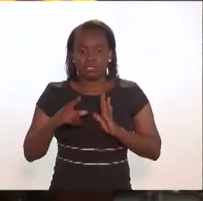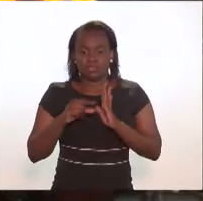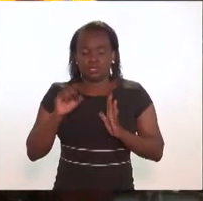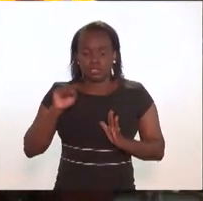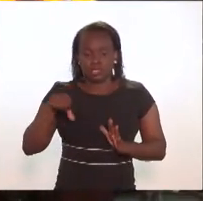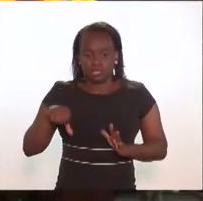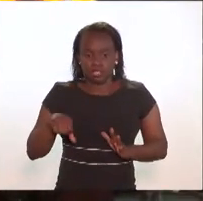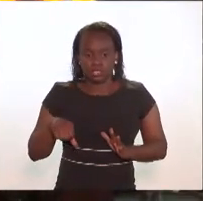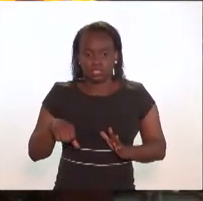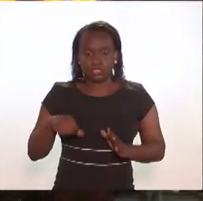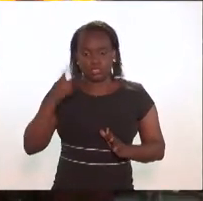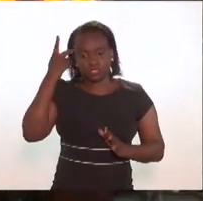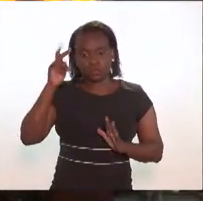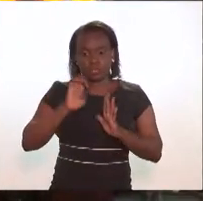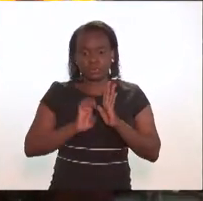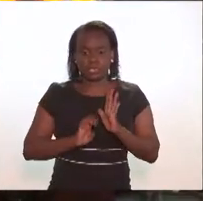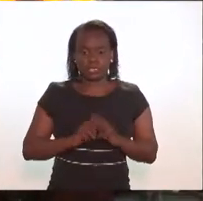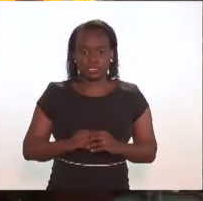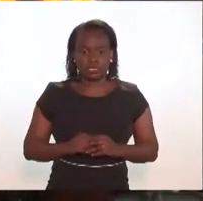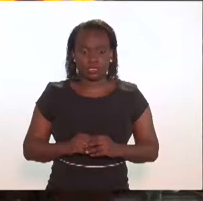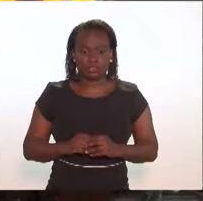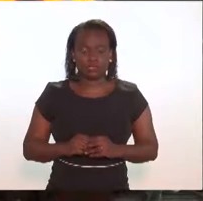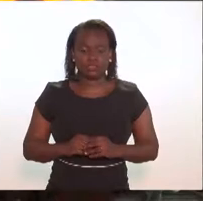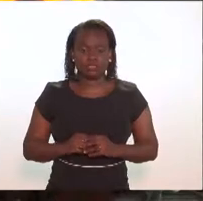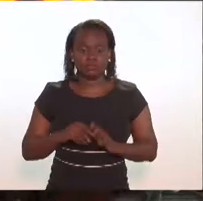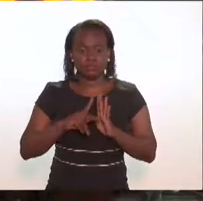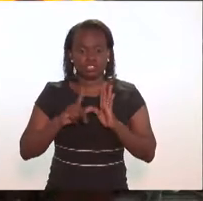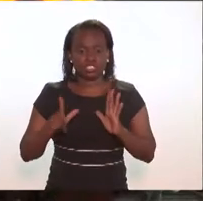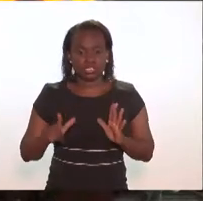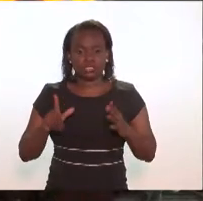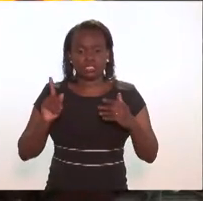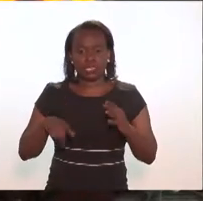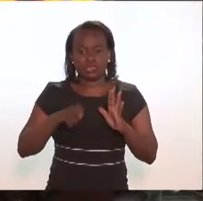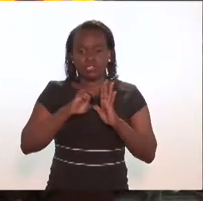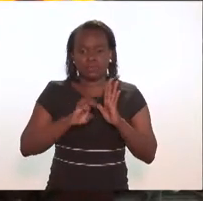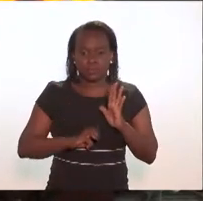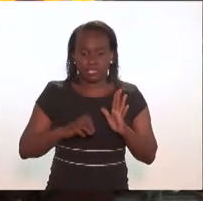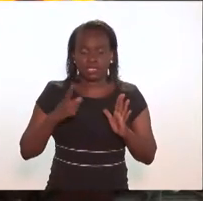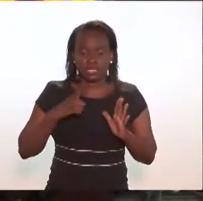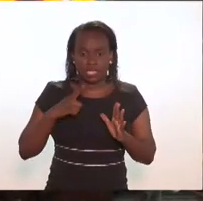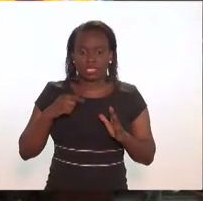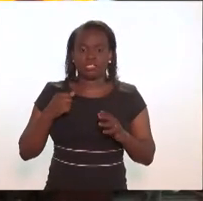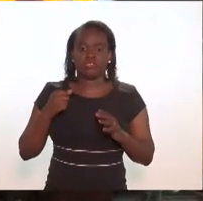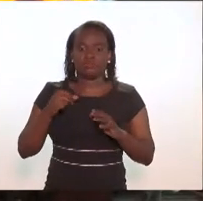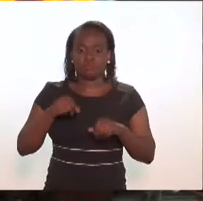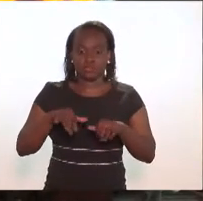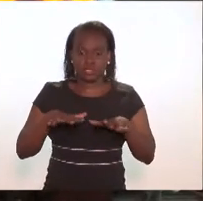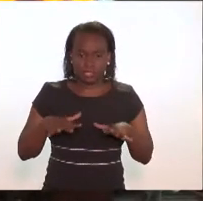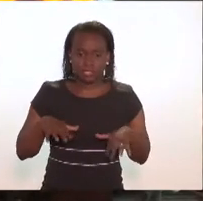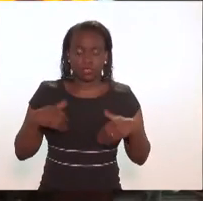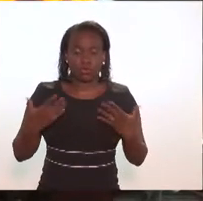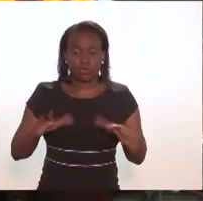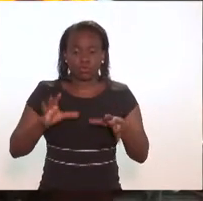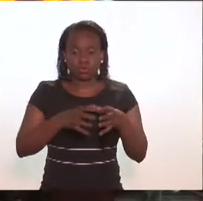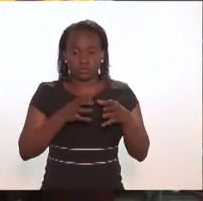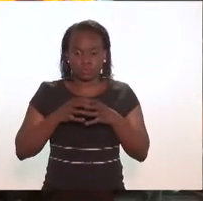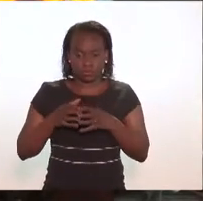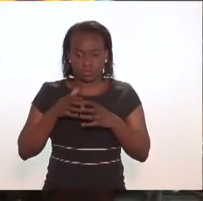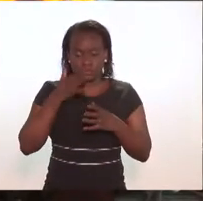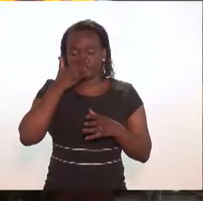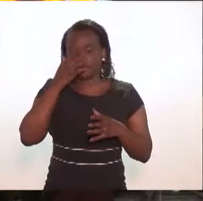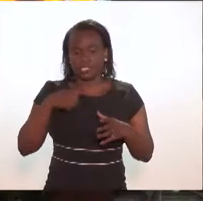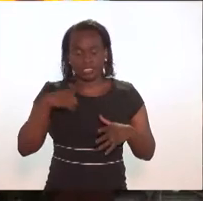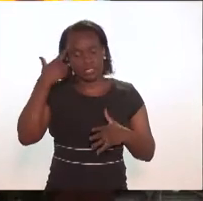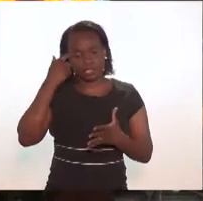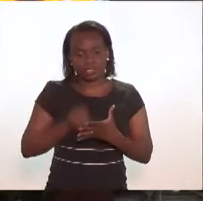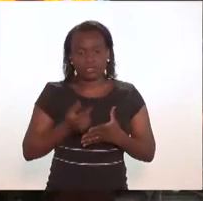está dizendo sobre emendas. Projeto de lei, as emendas oferecidas em plenário ou nas comissões que receberem parecer